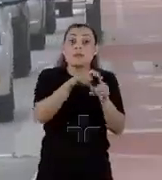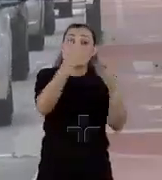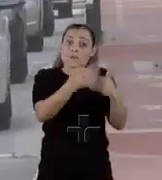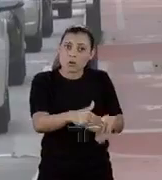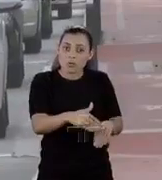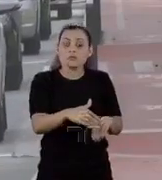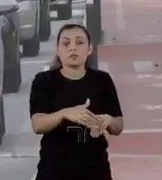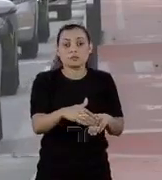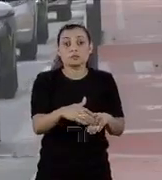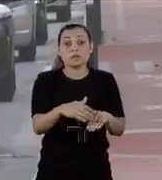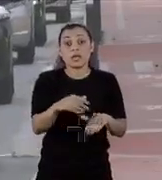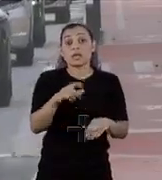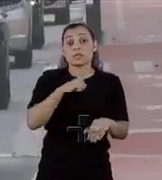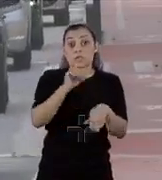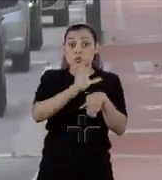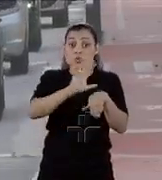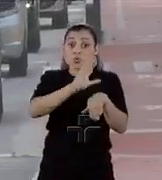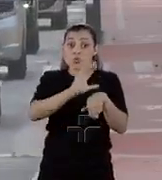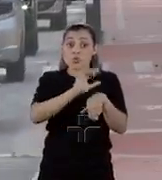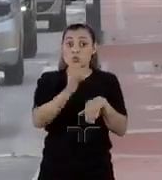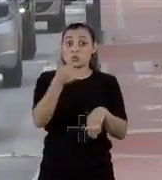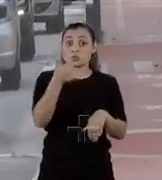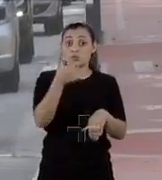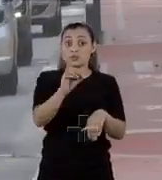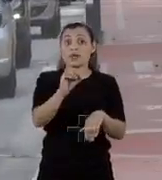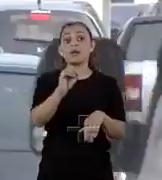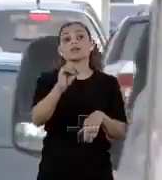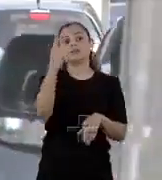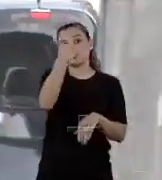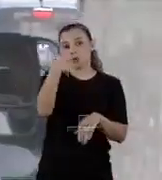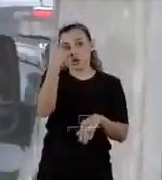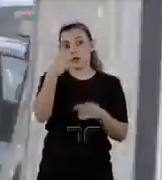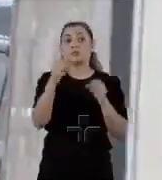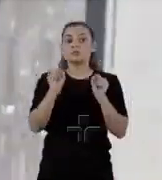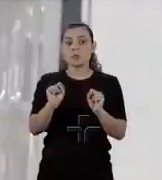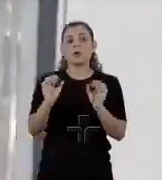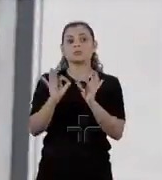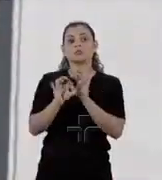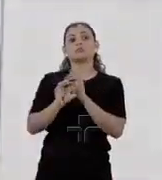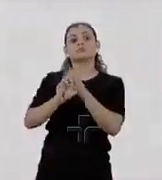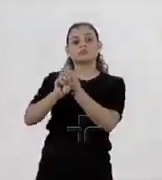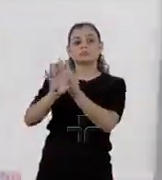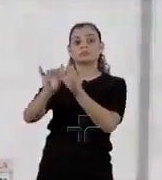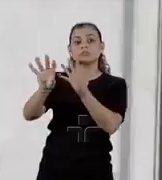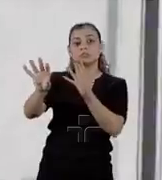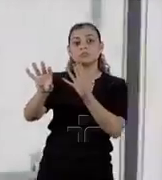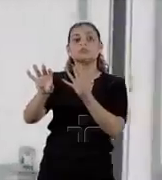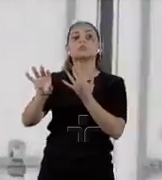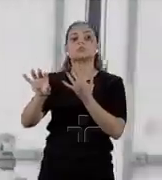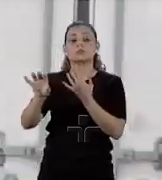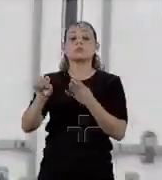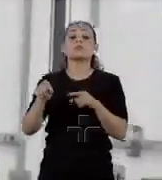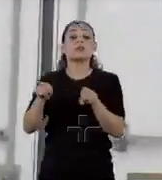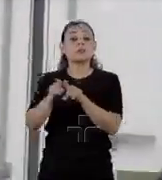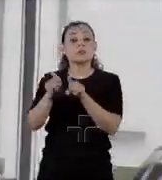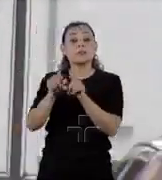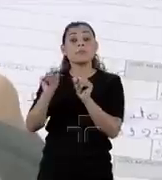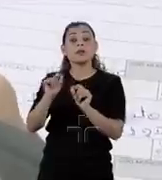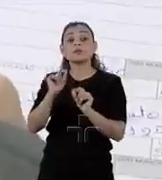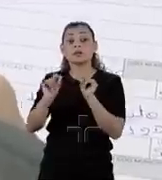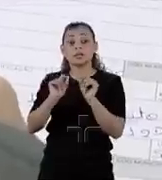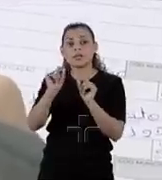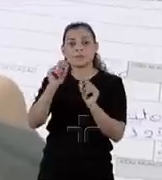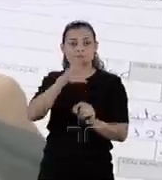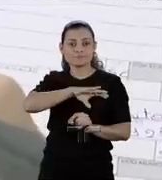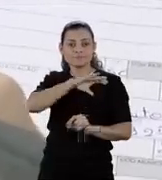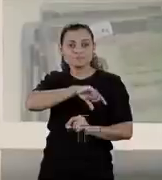O curso terá duração de 10 horas e poderá ser feito à distância. E a prova terá 30 questões. O objetivo da medida é atualizar os